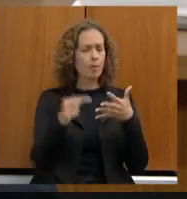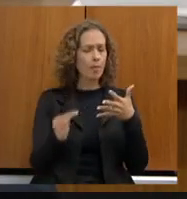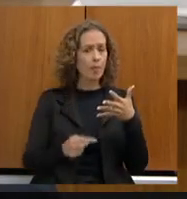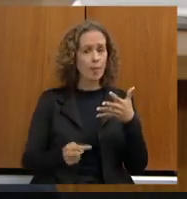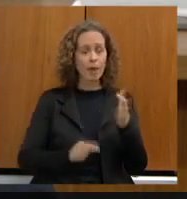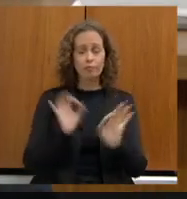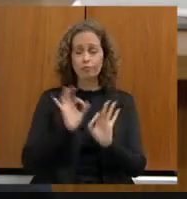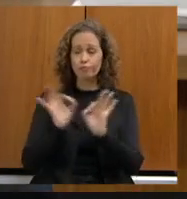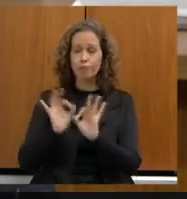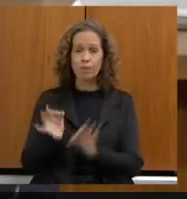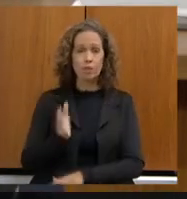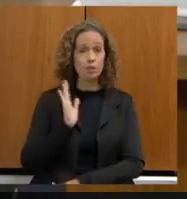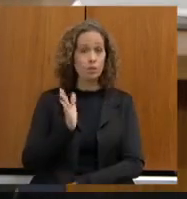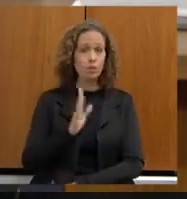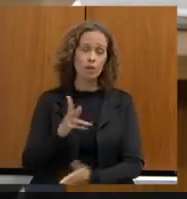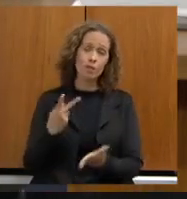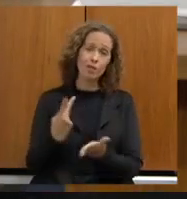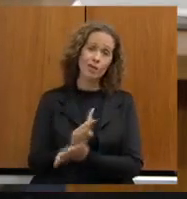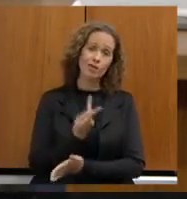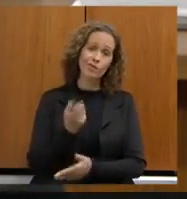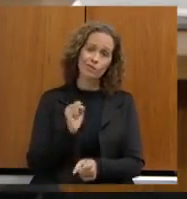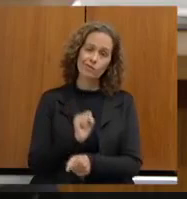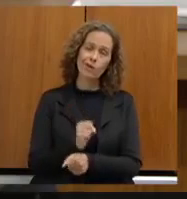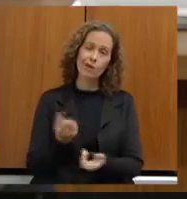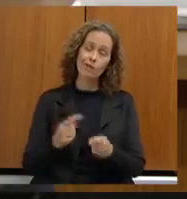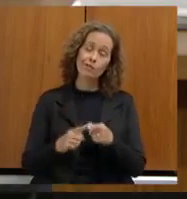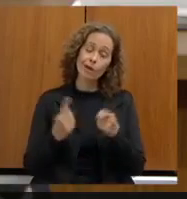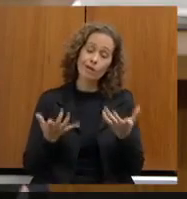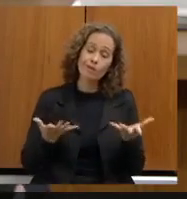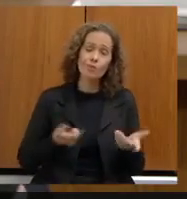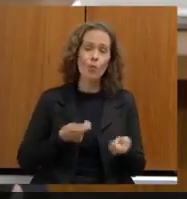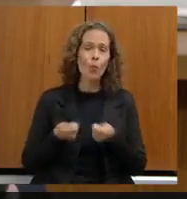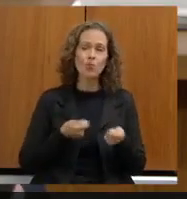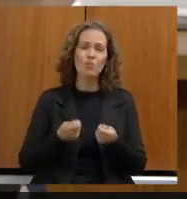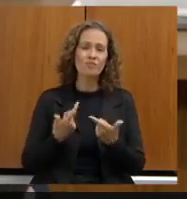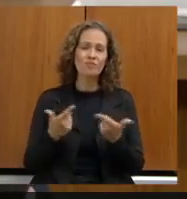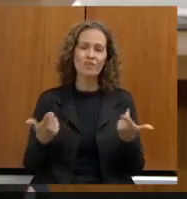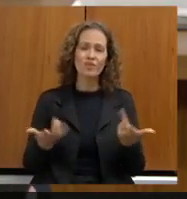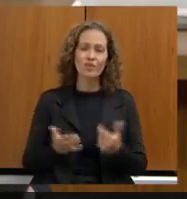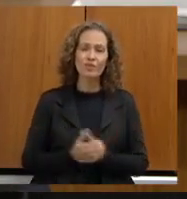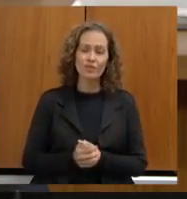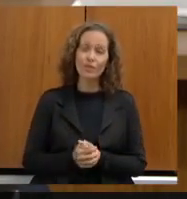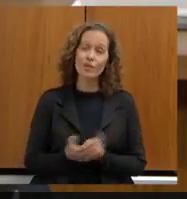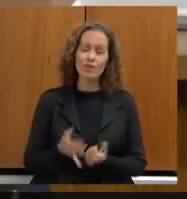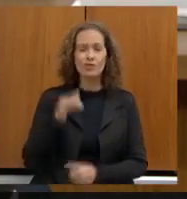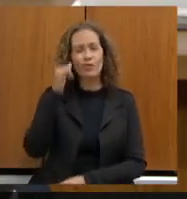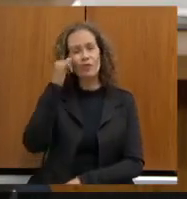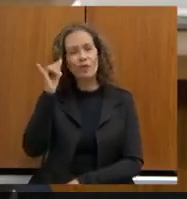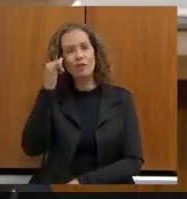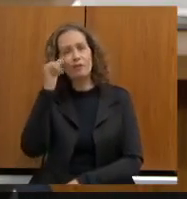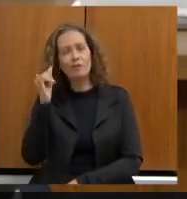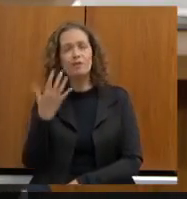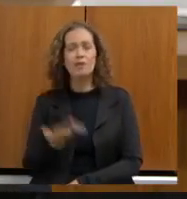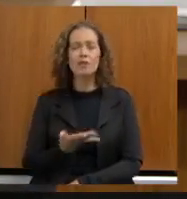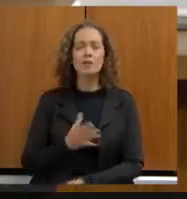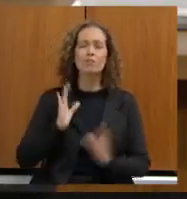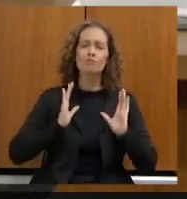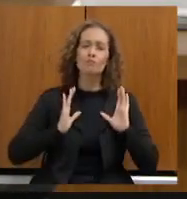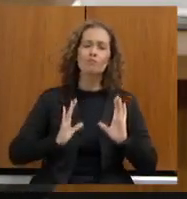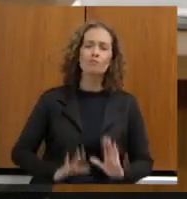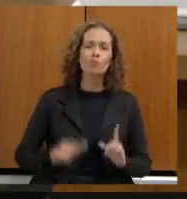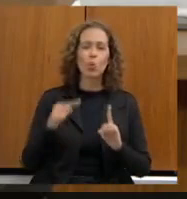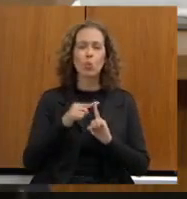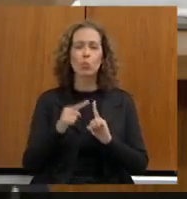para que isso não aconteça mais infelizmente é uma coisa que foge o controle a gente tenta detonar todo custo evitar um tipo de comportamento